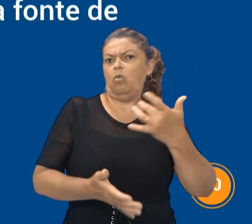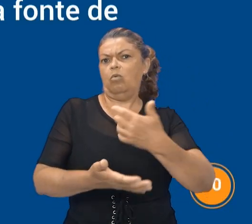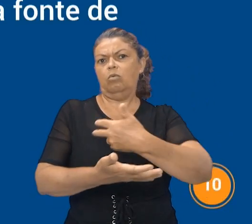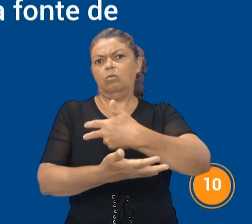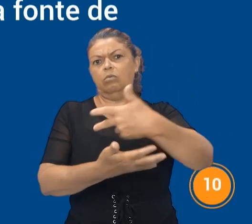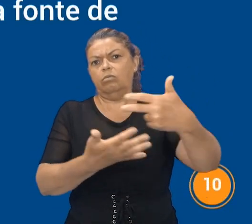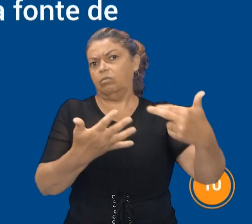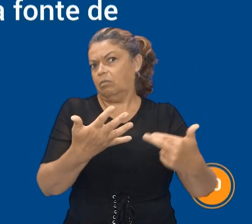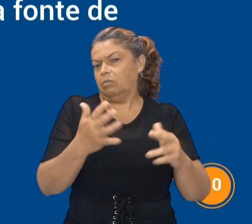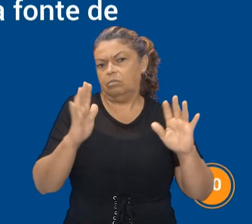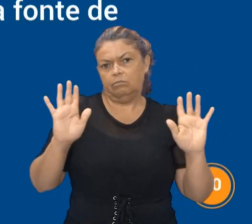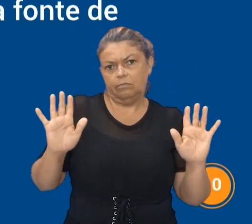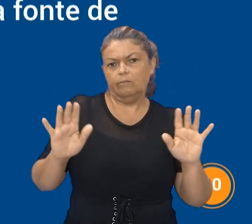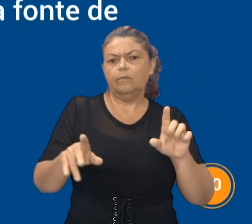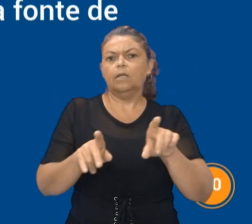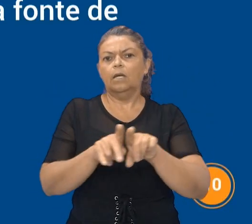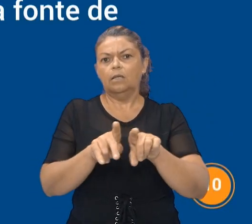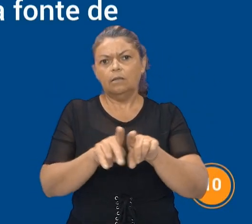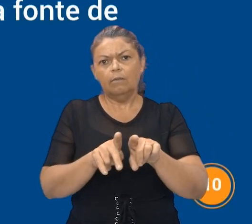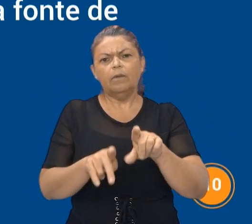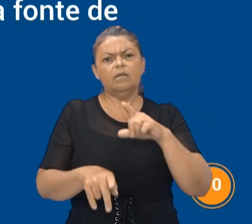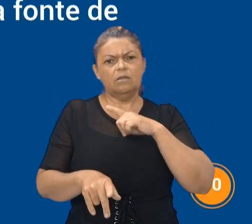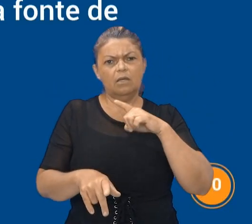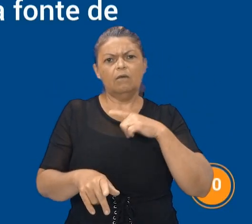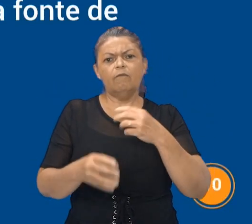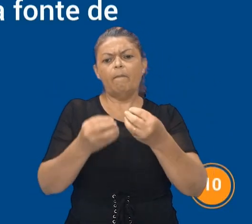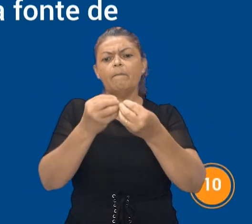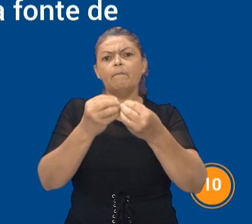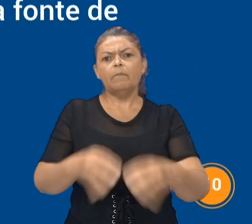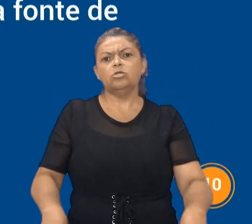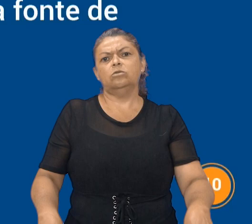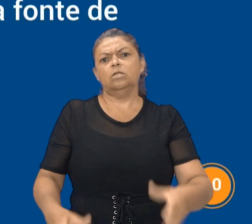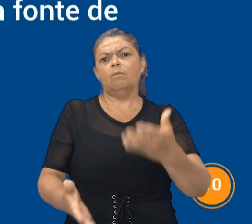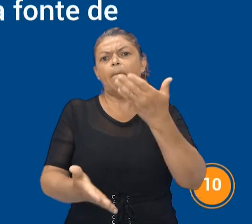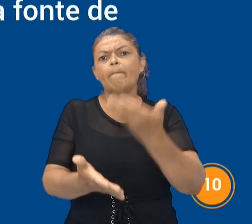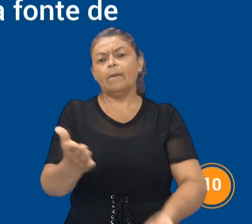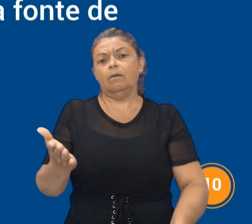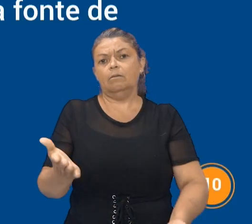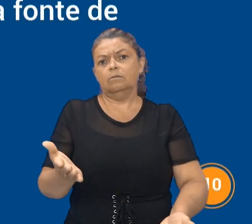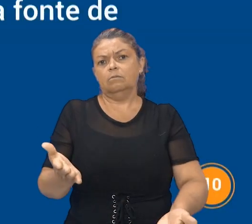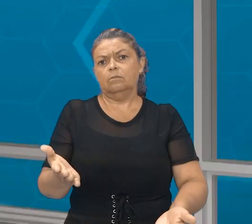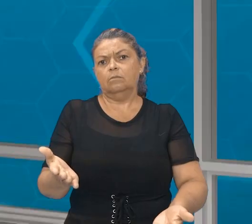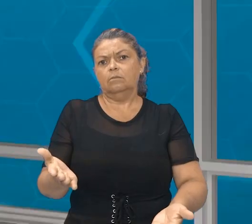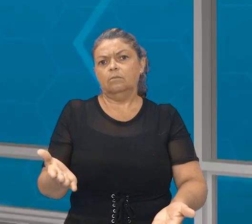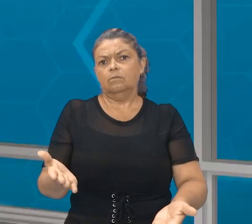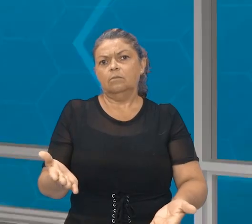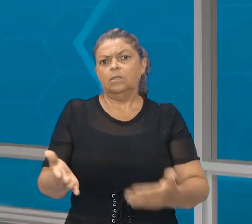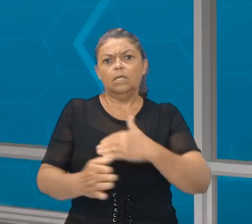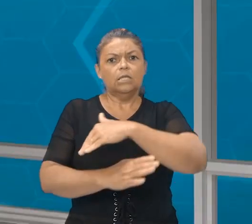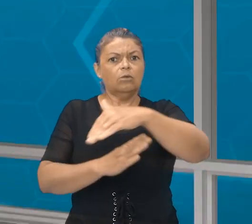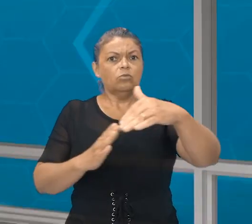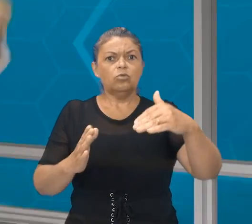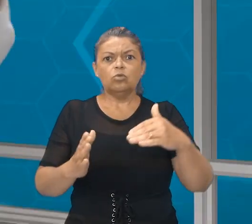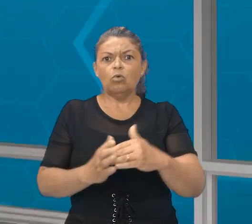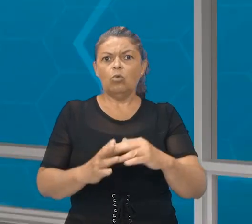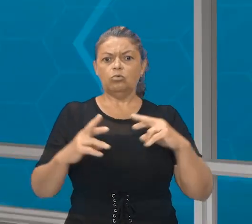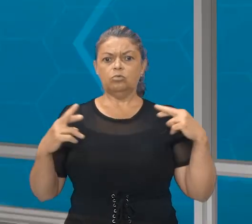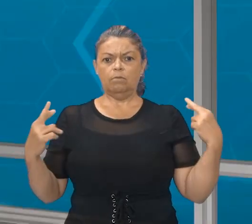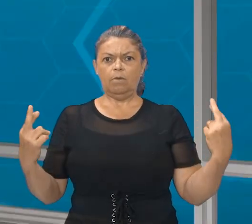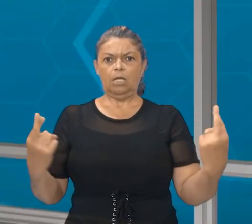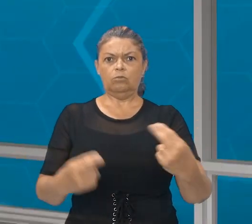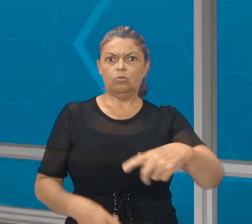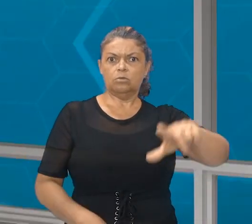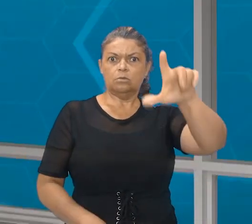ali prejudicou, porque o que nós vamos conquistar agora? Então os imperadores nem sempre correspondiam